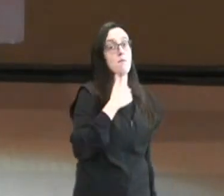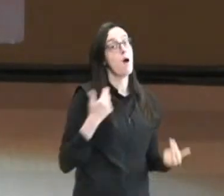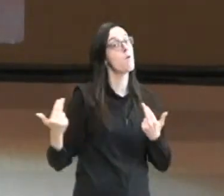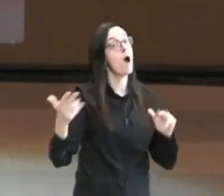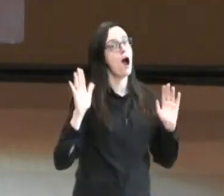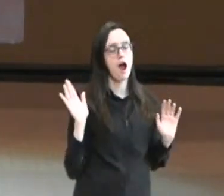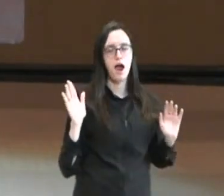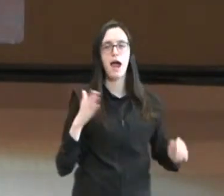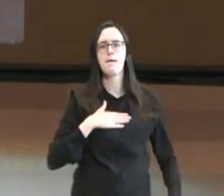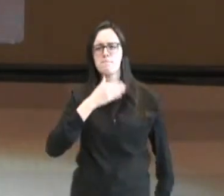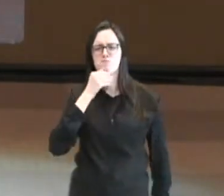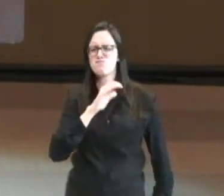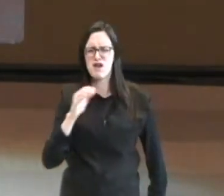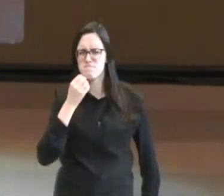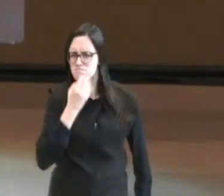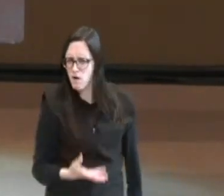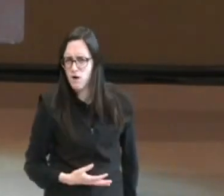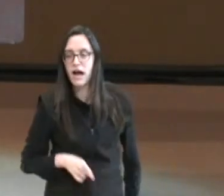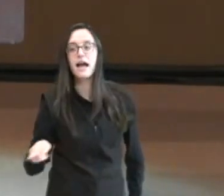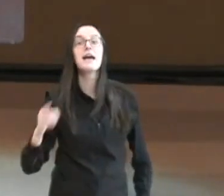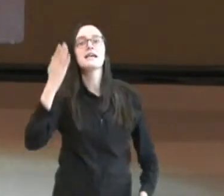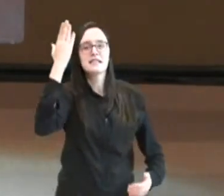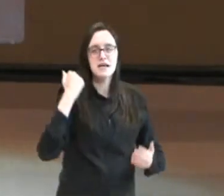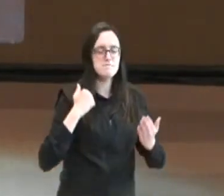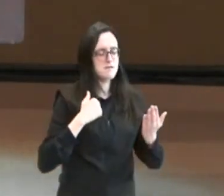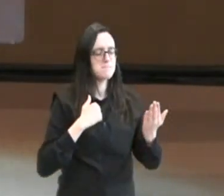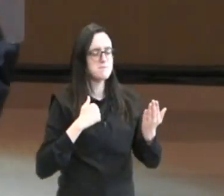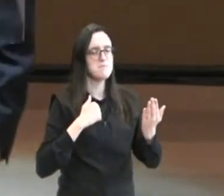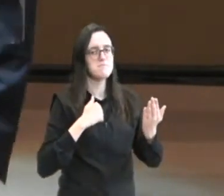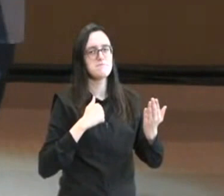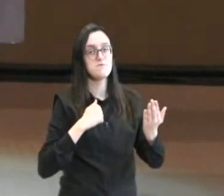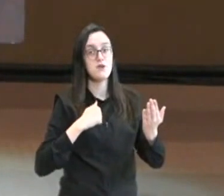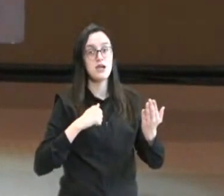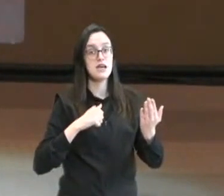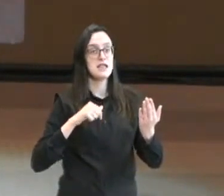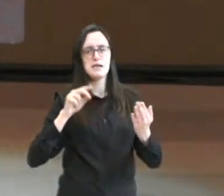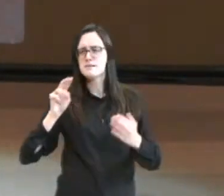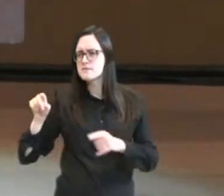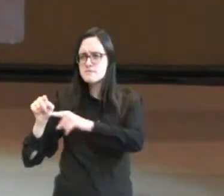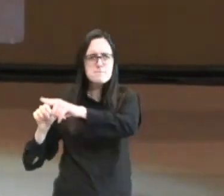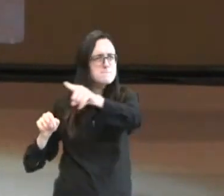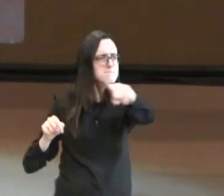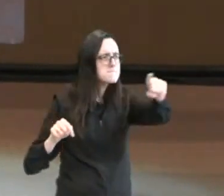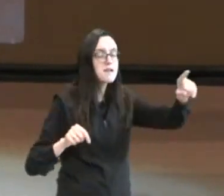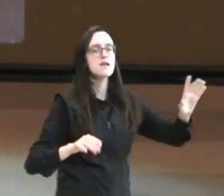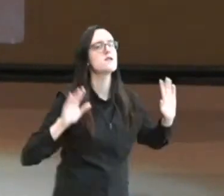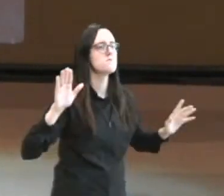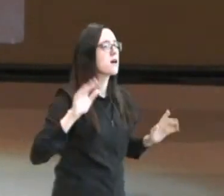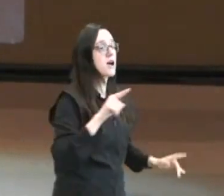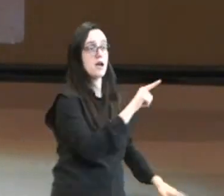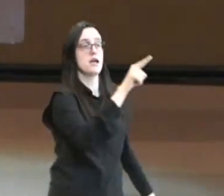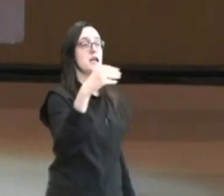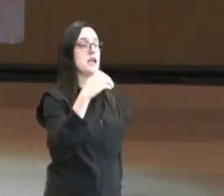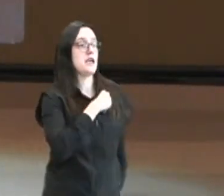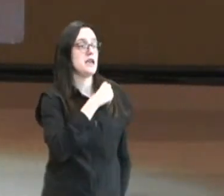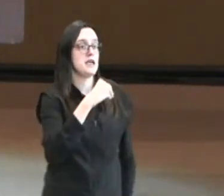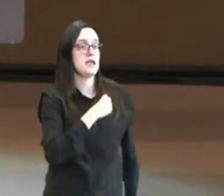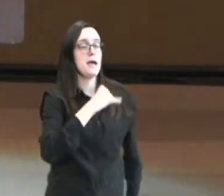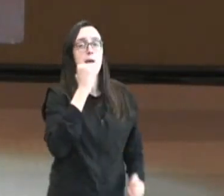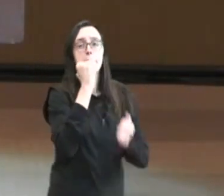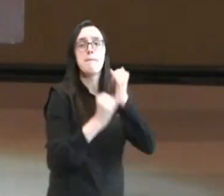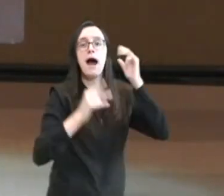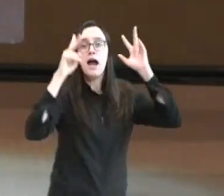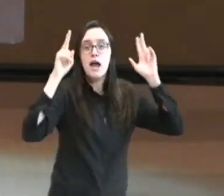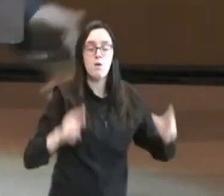e o meu cunhado era muito bom de Bíblia, e chegou um ponto que ele falou assim: ainda que os vossos pecados sejam verdes